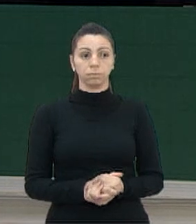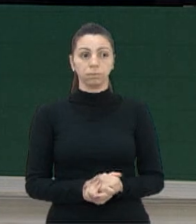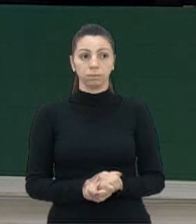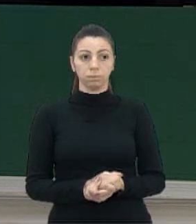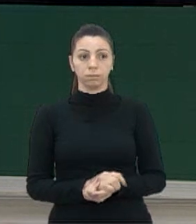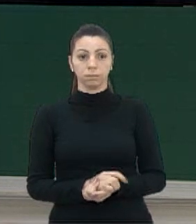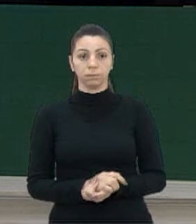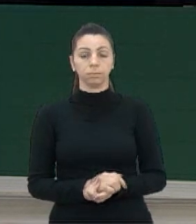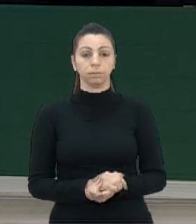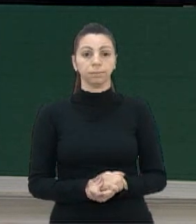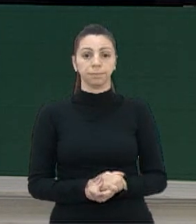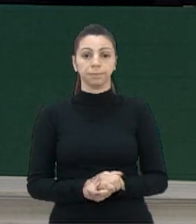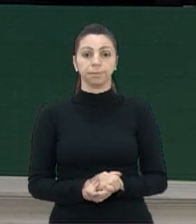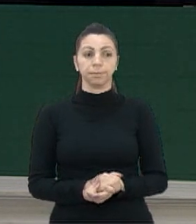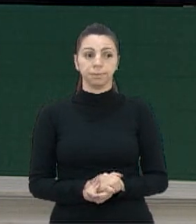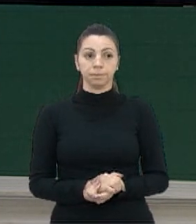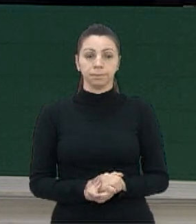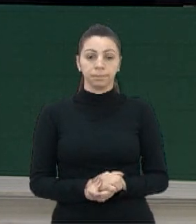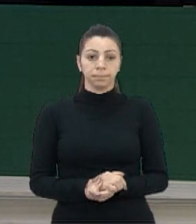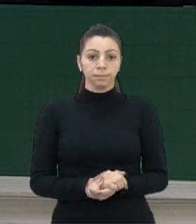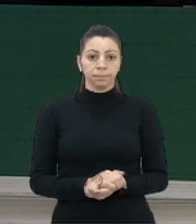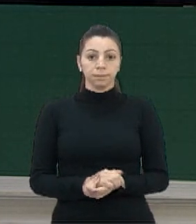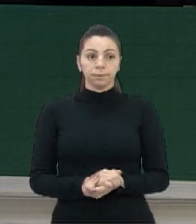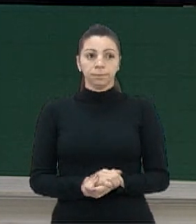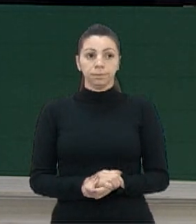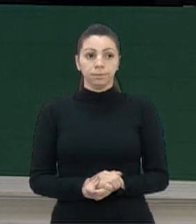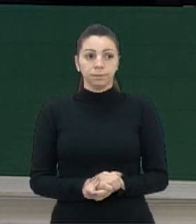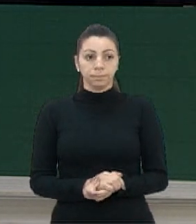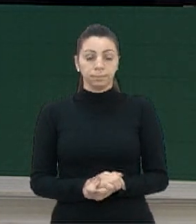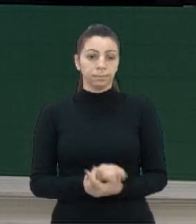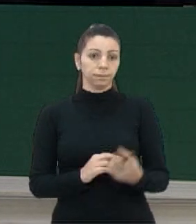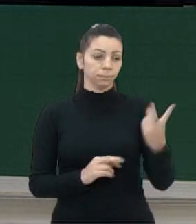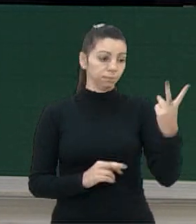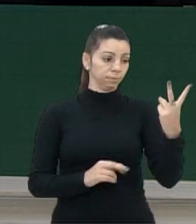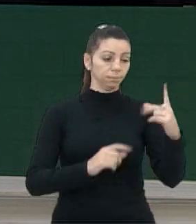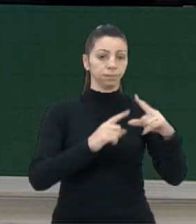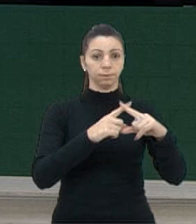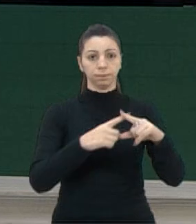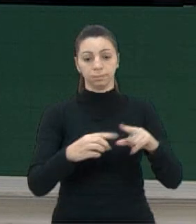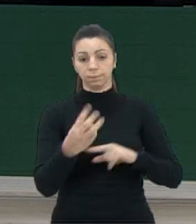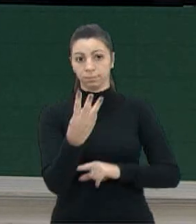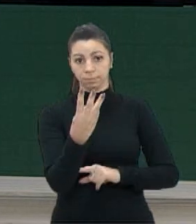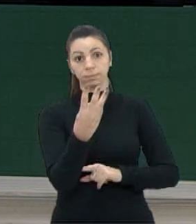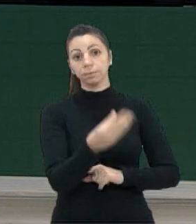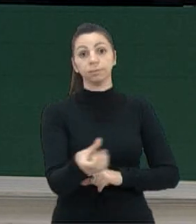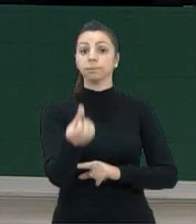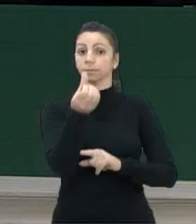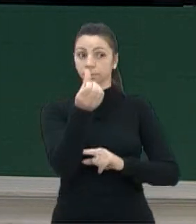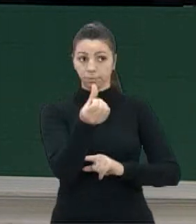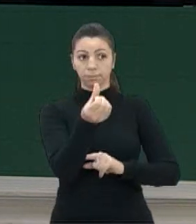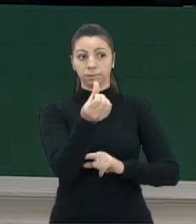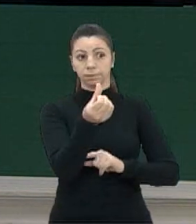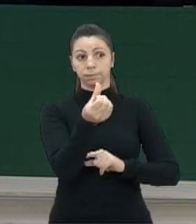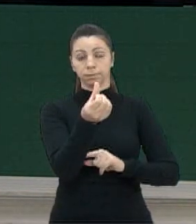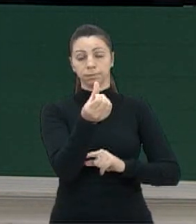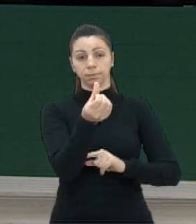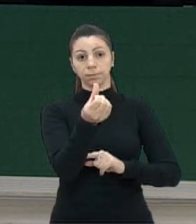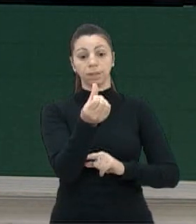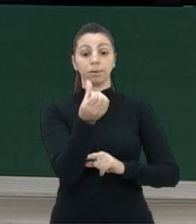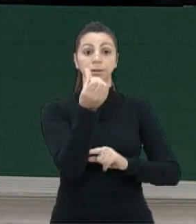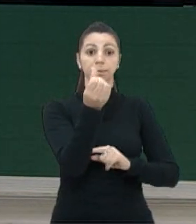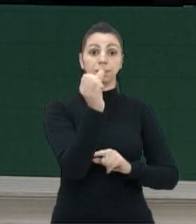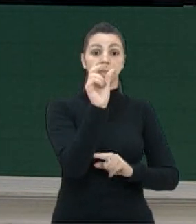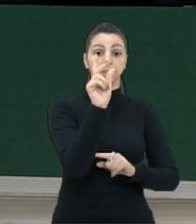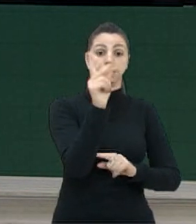Então eu vou fazer o seguinte, 2 vezes 3, eu vou ter 6. 6 o quê? 6 hidrogênios